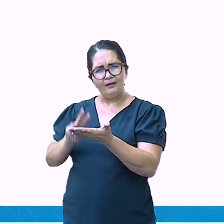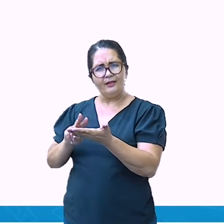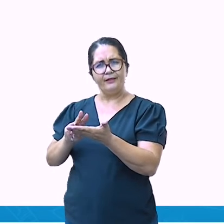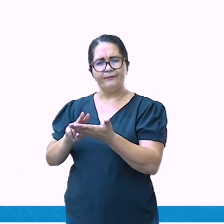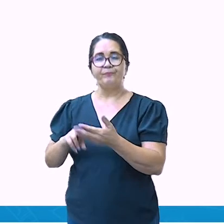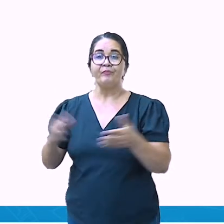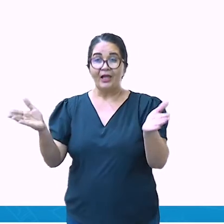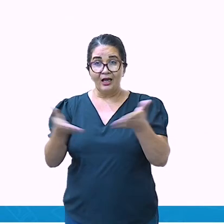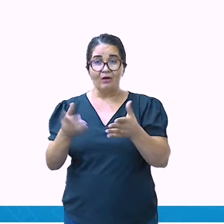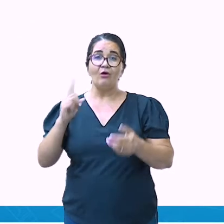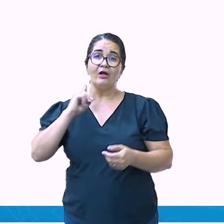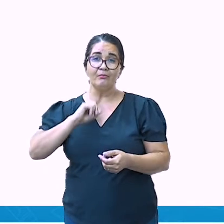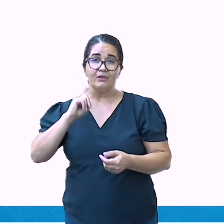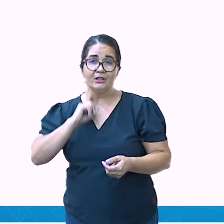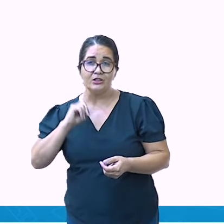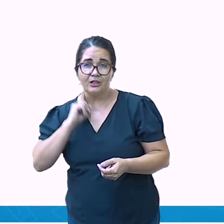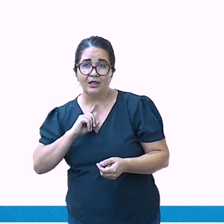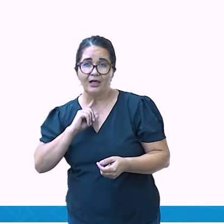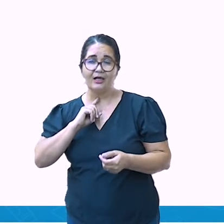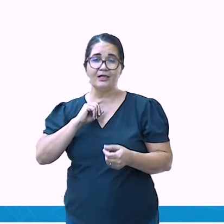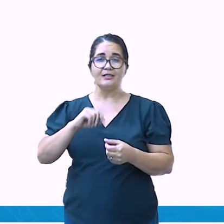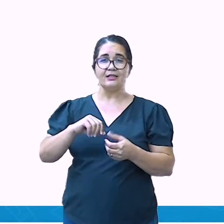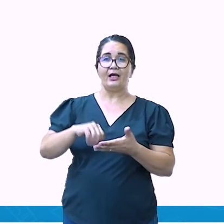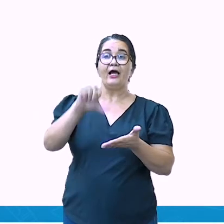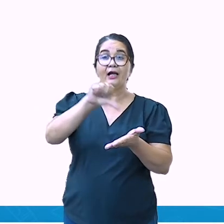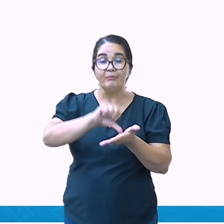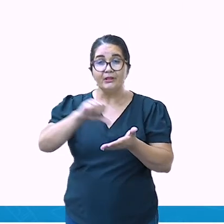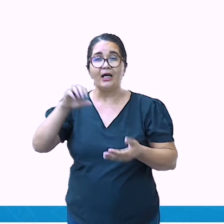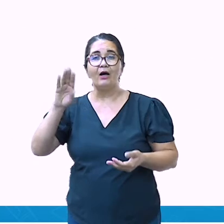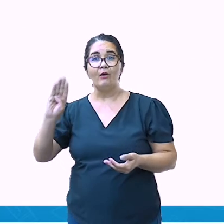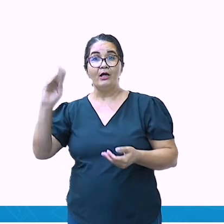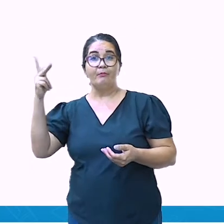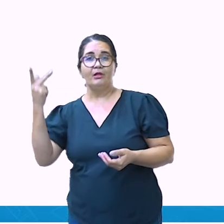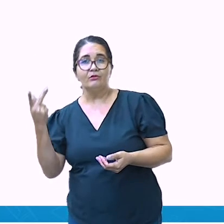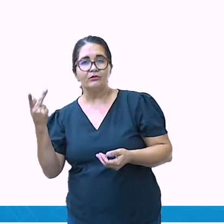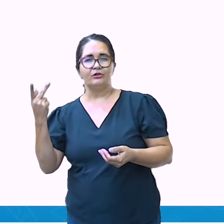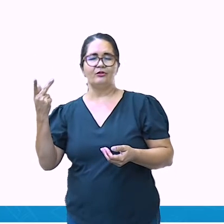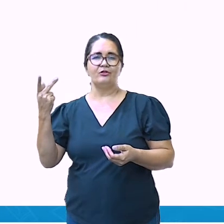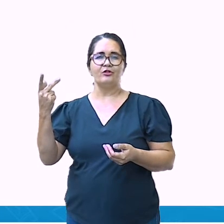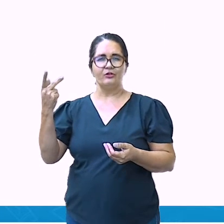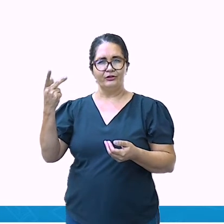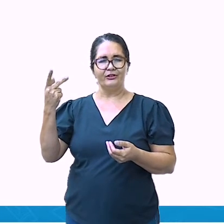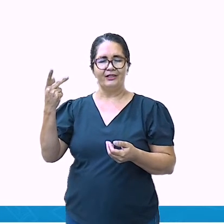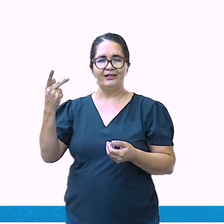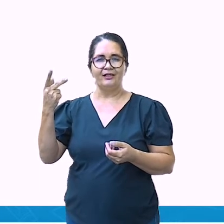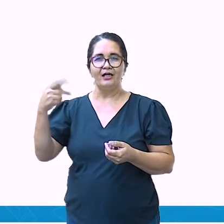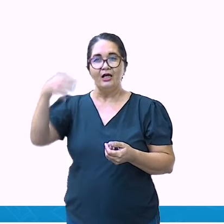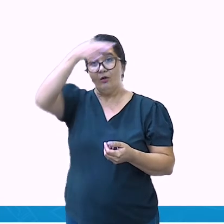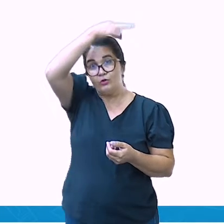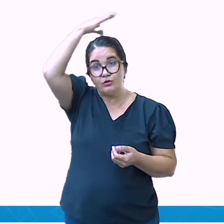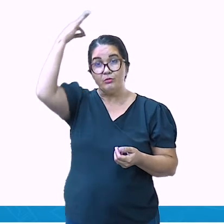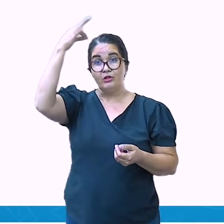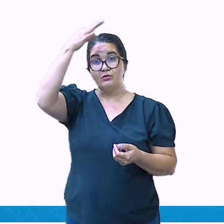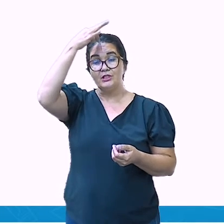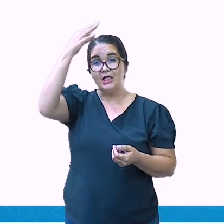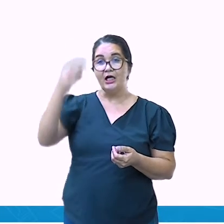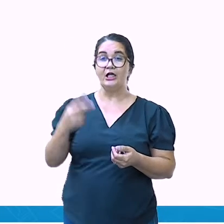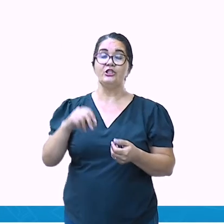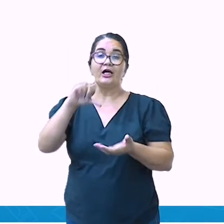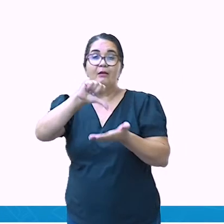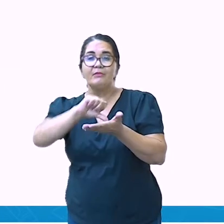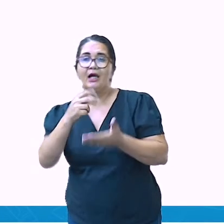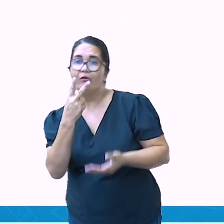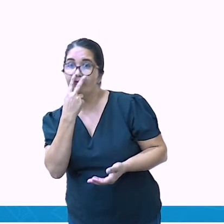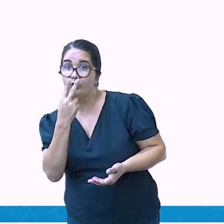Minas Gerais, a capital é Belo Horizonte. Espírito Santo, a capital é Vitória. Rio de